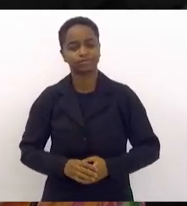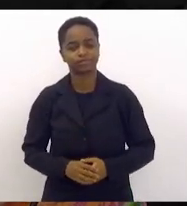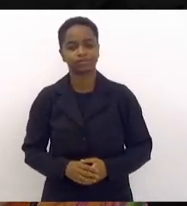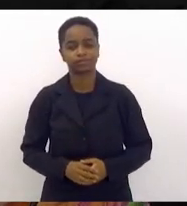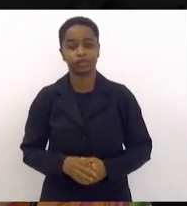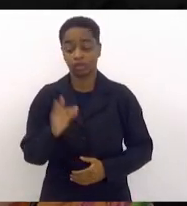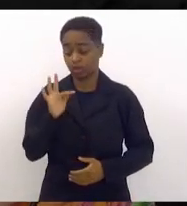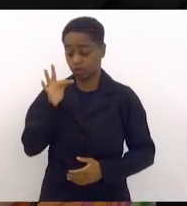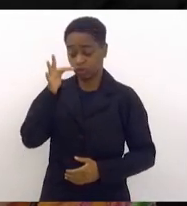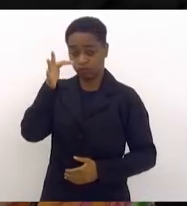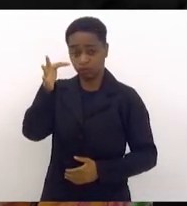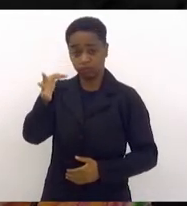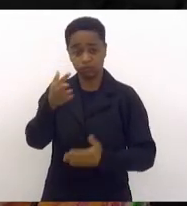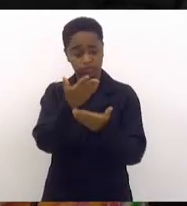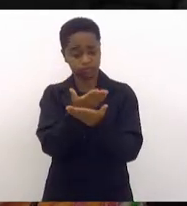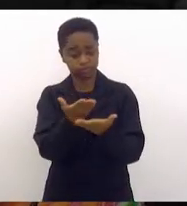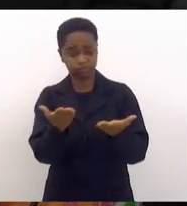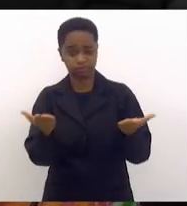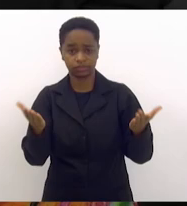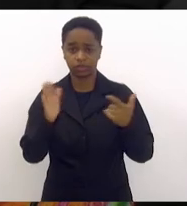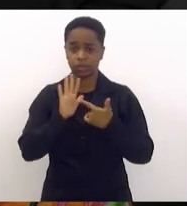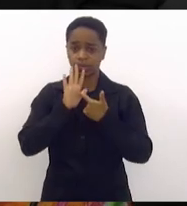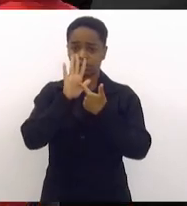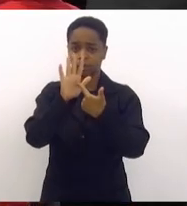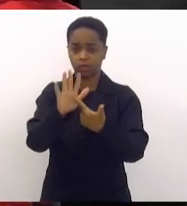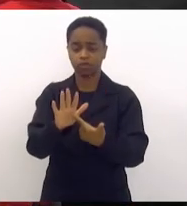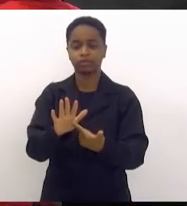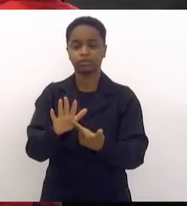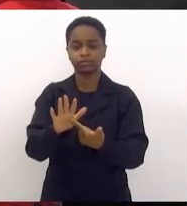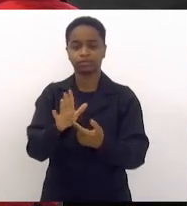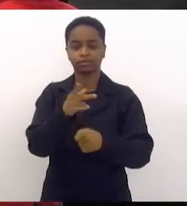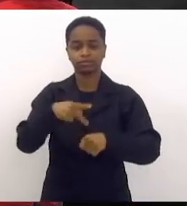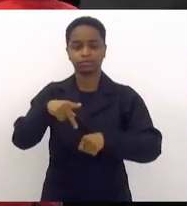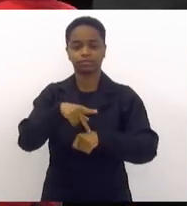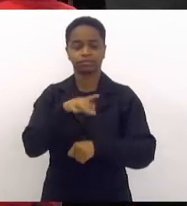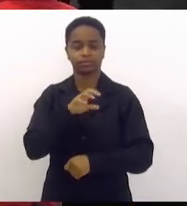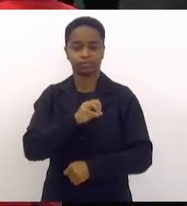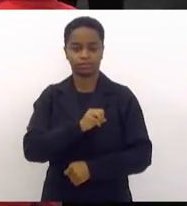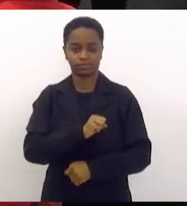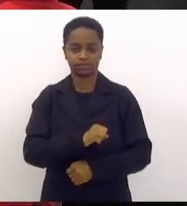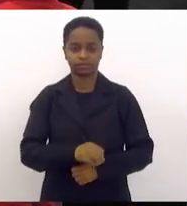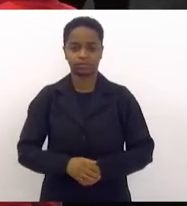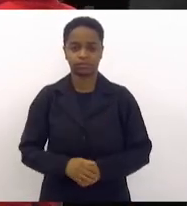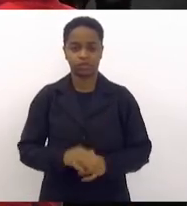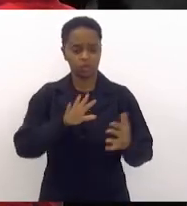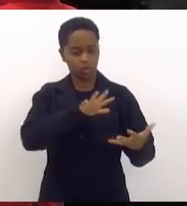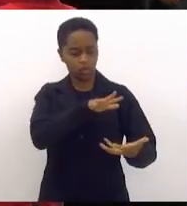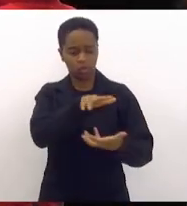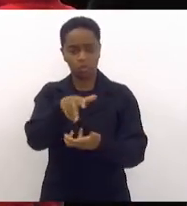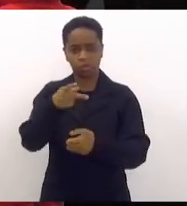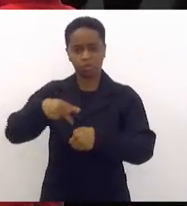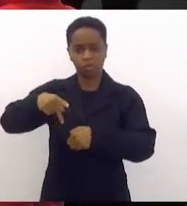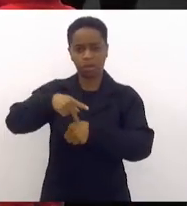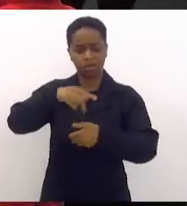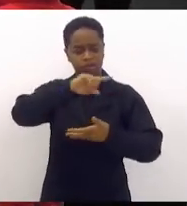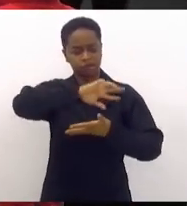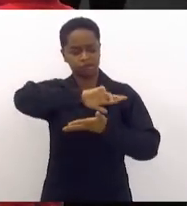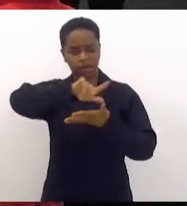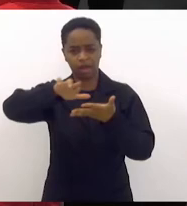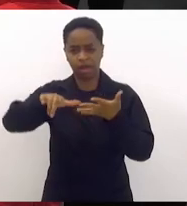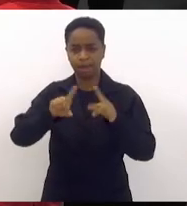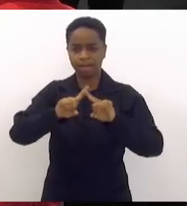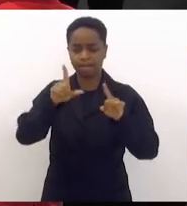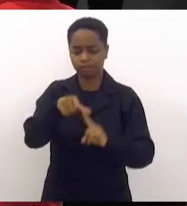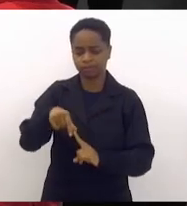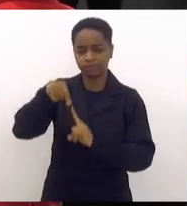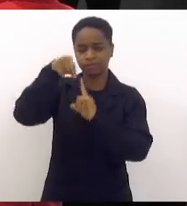Colosso e o teu futuro espelha essa grandeza Terra Dourada entre outras mil é do